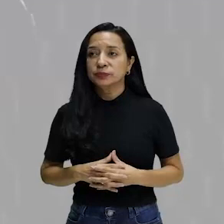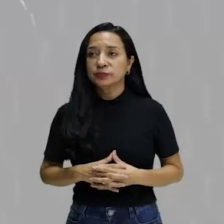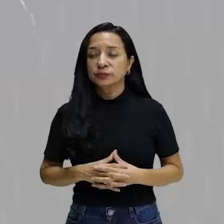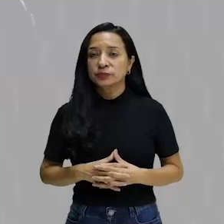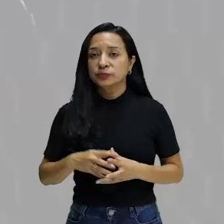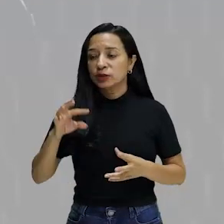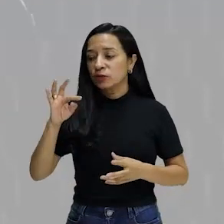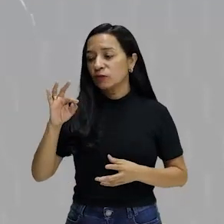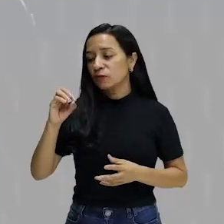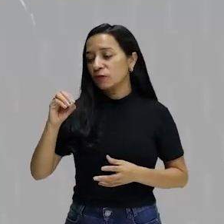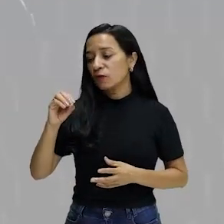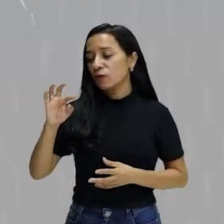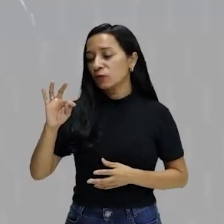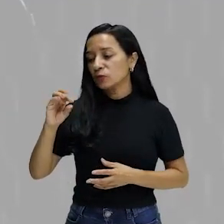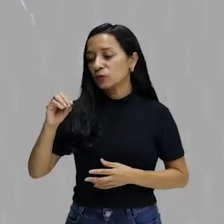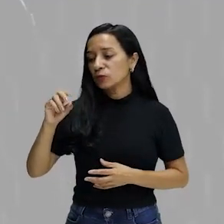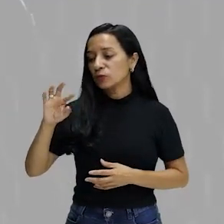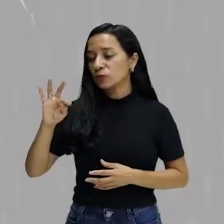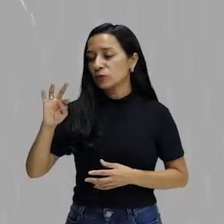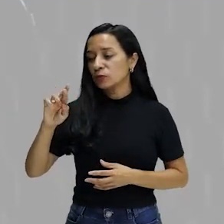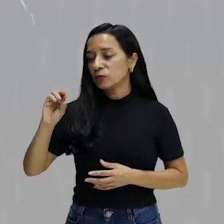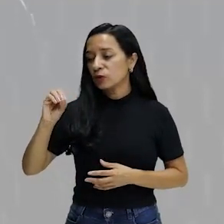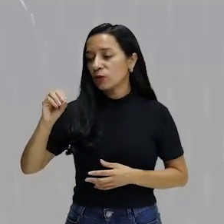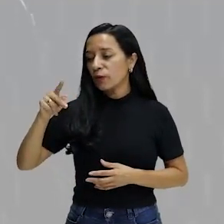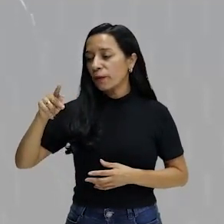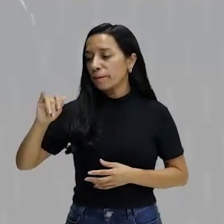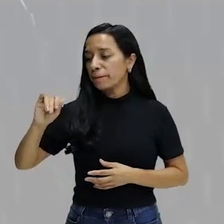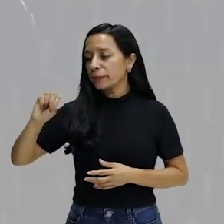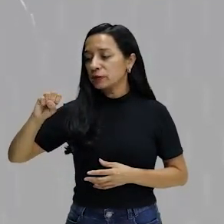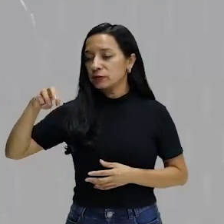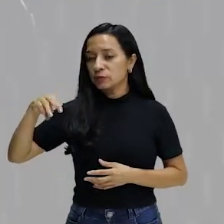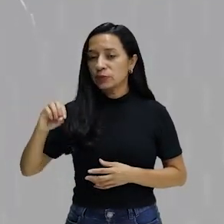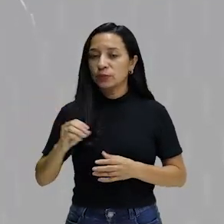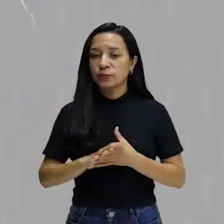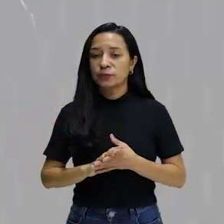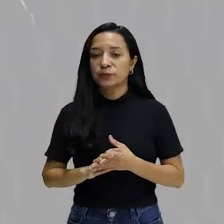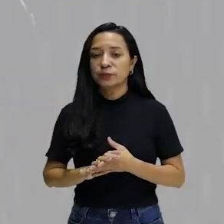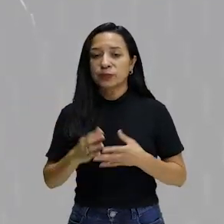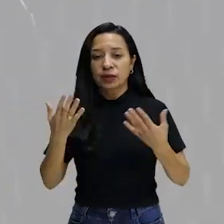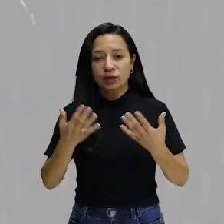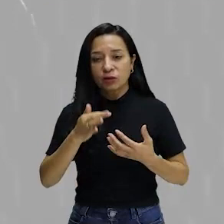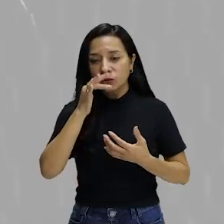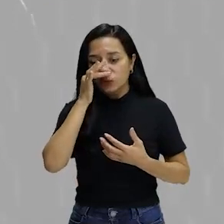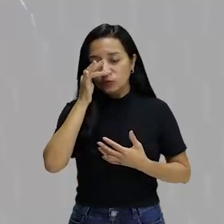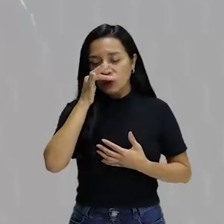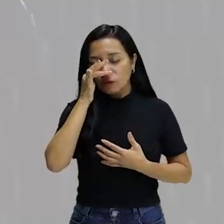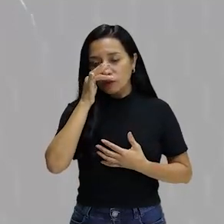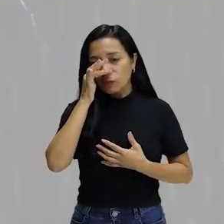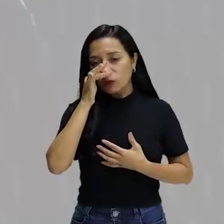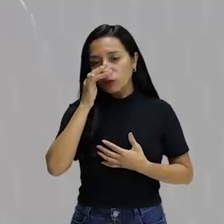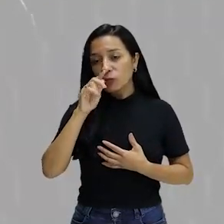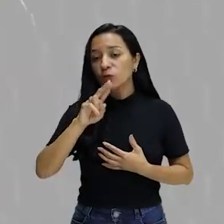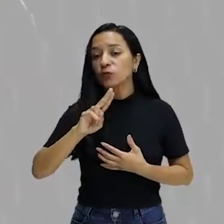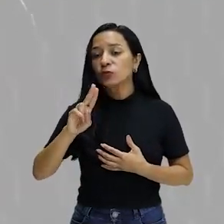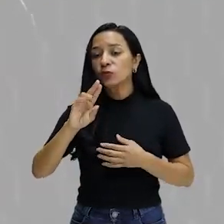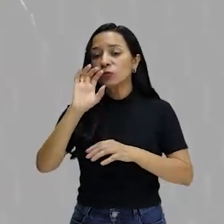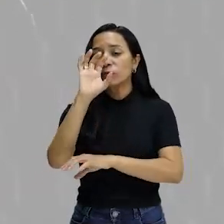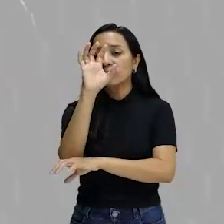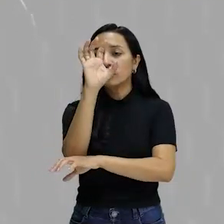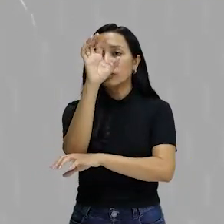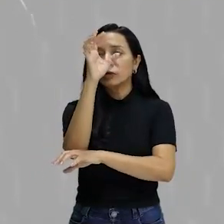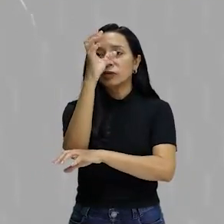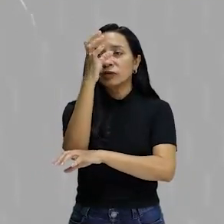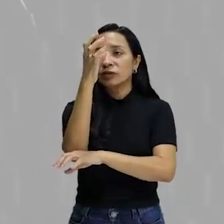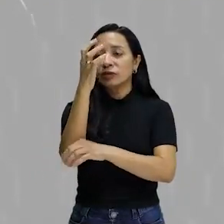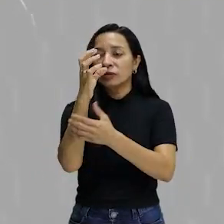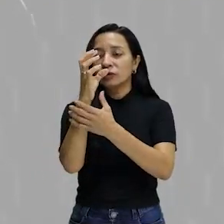chamado fototropismo. Nesse caso aqui eu tenho uma flor, pode dar o exemplo aqui do girassol. Você já percebeu